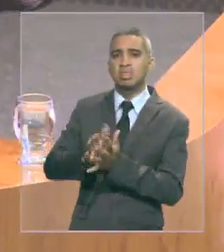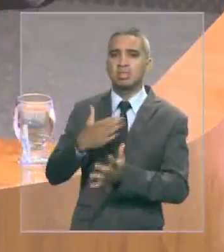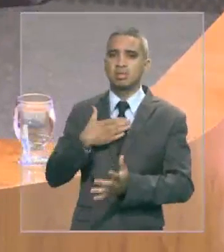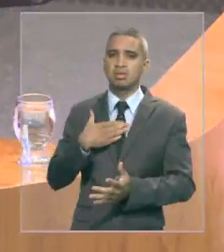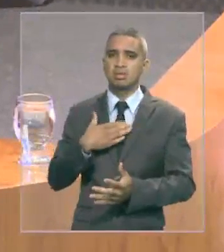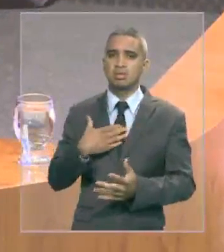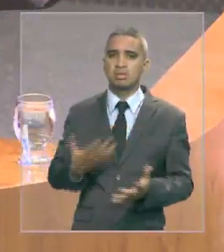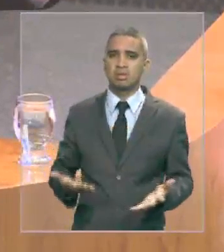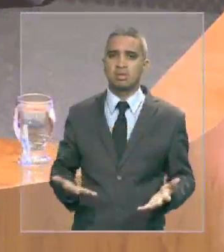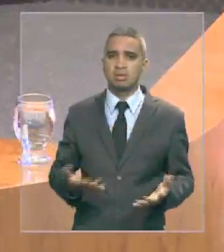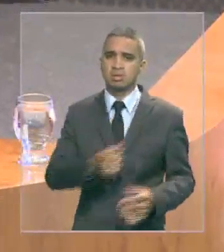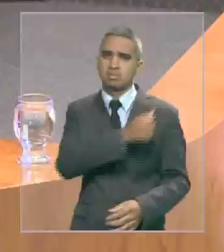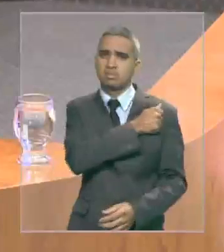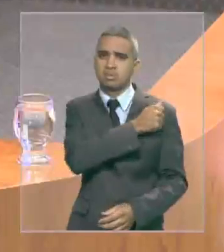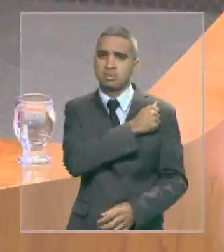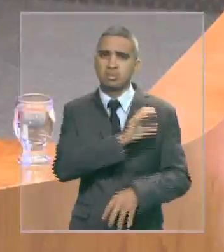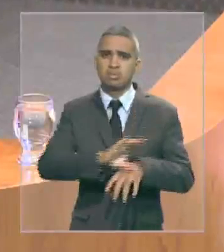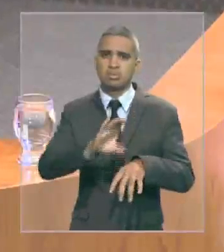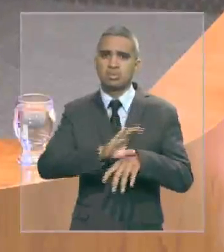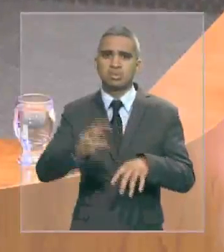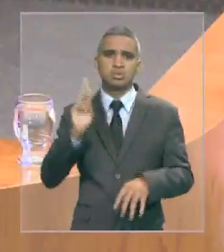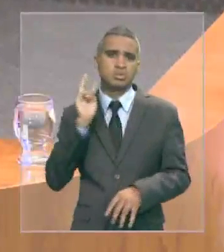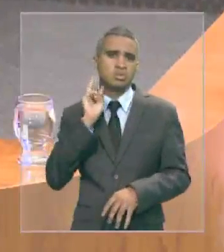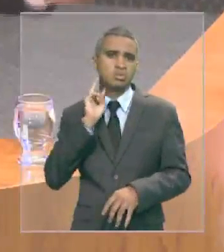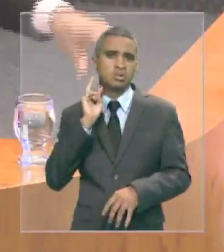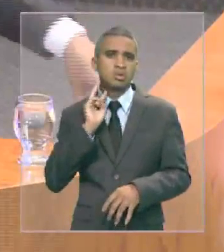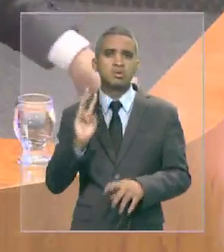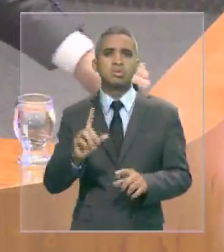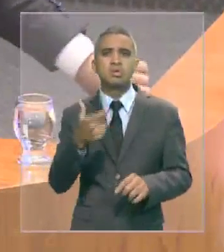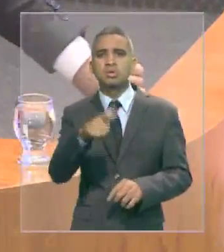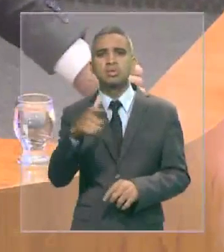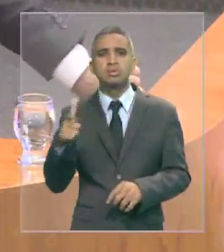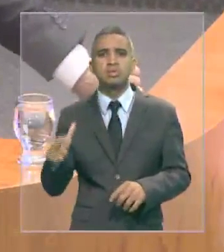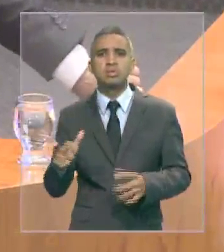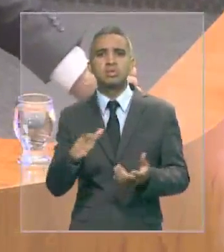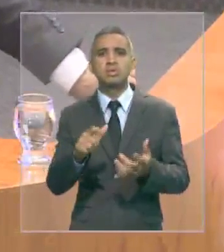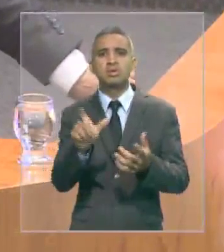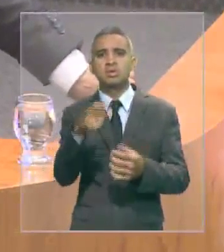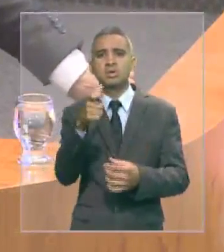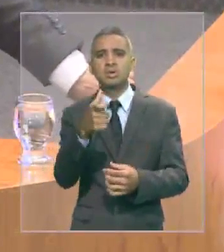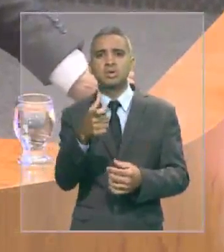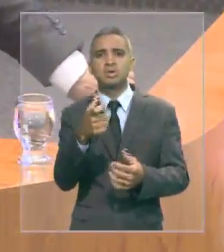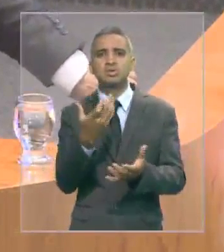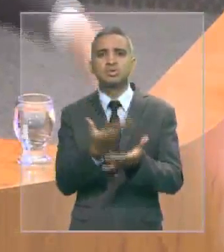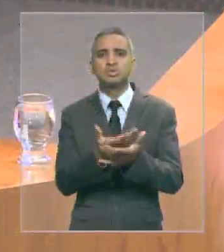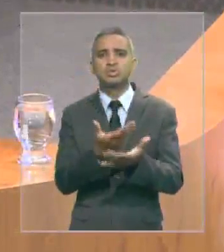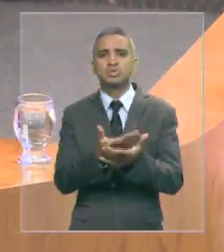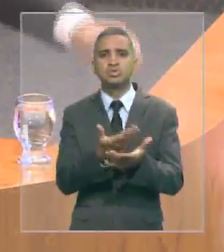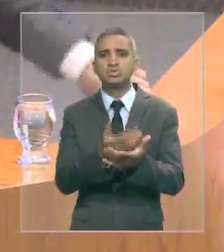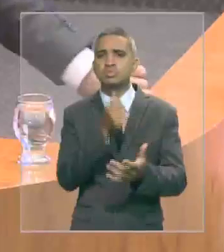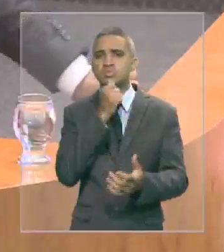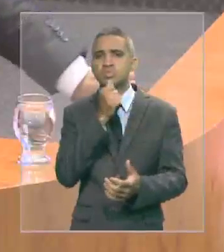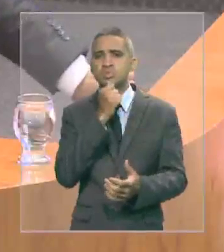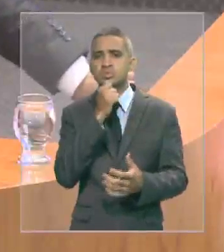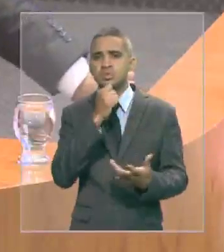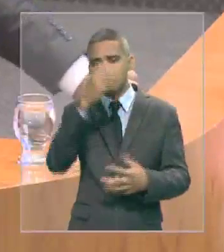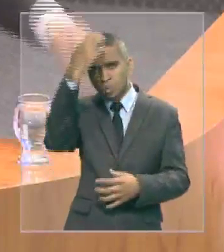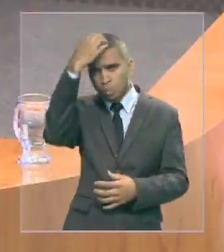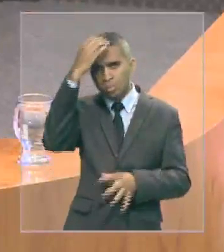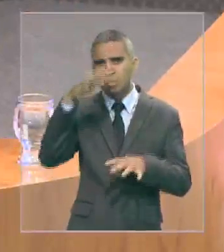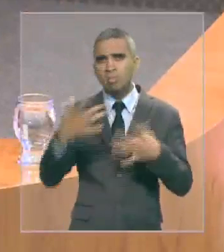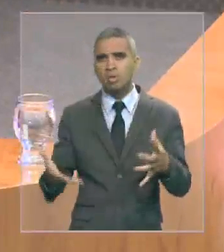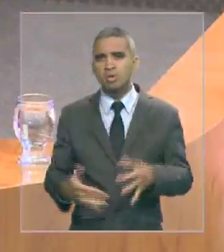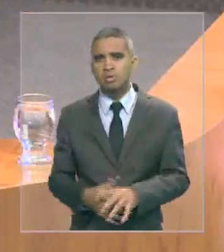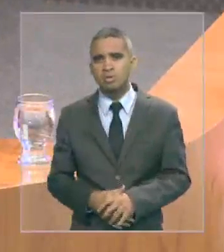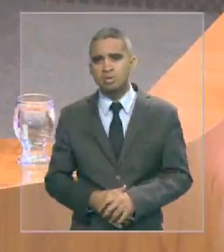Os alunos do curso Hélio estão reclamando que não receberam a carteira de estudante até agora, sendo prejudicados. Qual é a culpa que eles têm? Qual